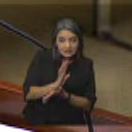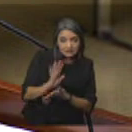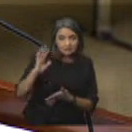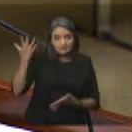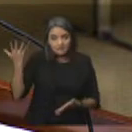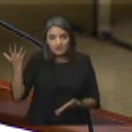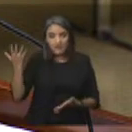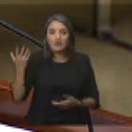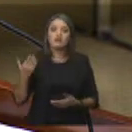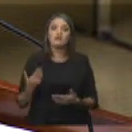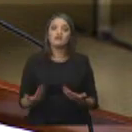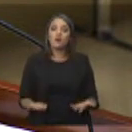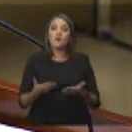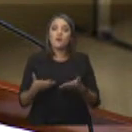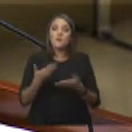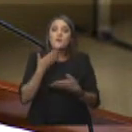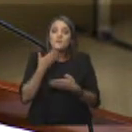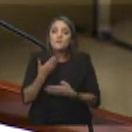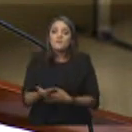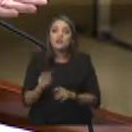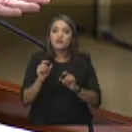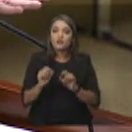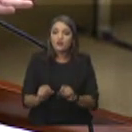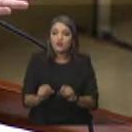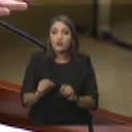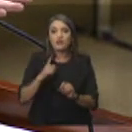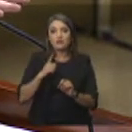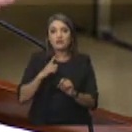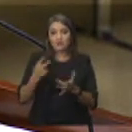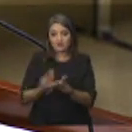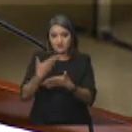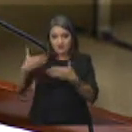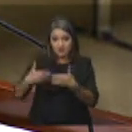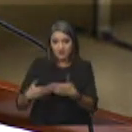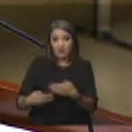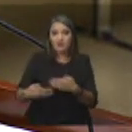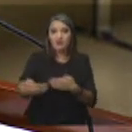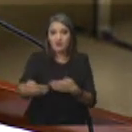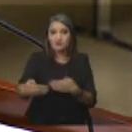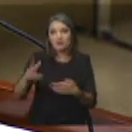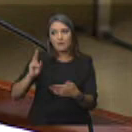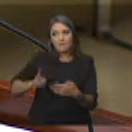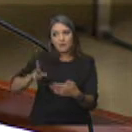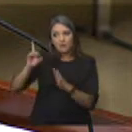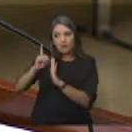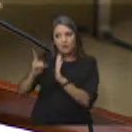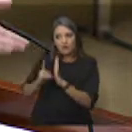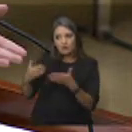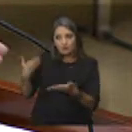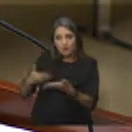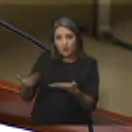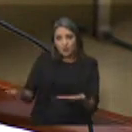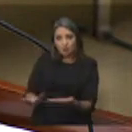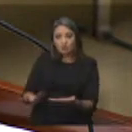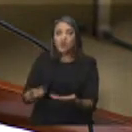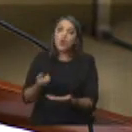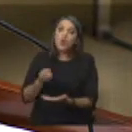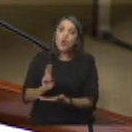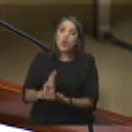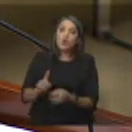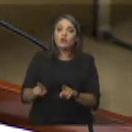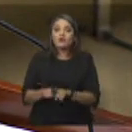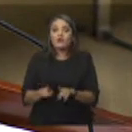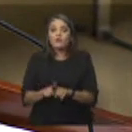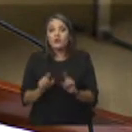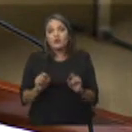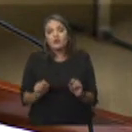pedido formulado, requer atribuição de efeitos prospectivos para que possamos manter o decreto, ou ainda mesmo assim, nessa nova ideia que toma